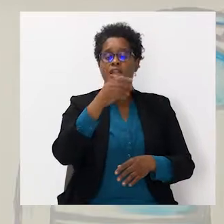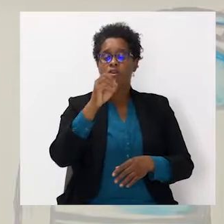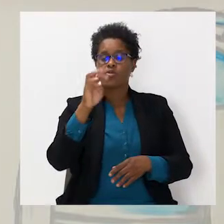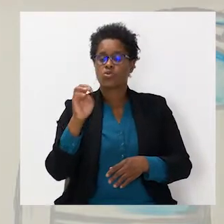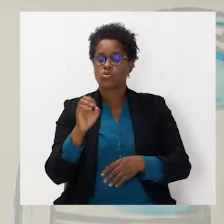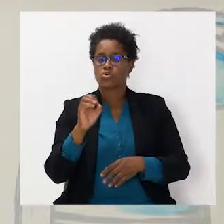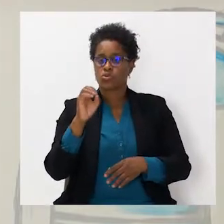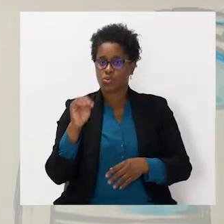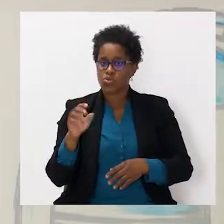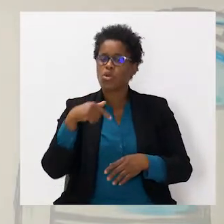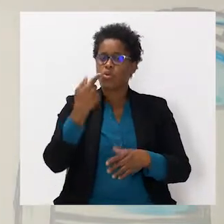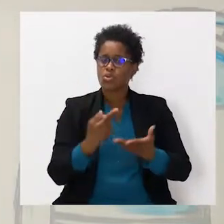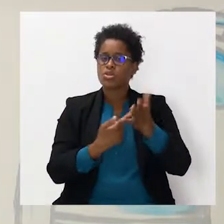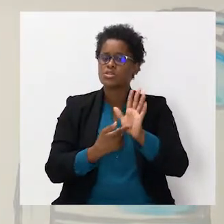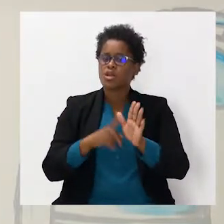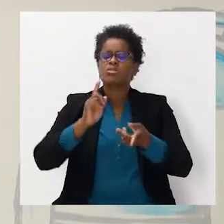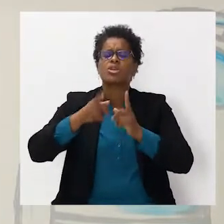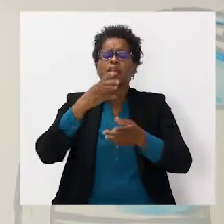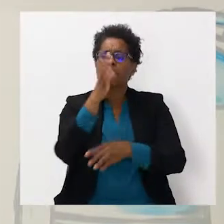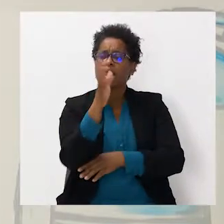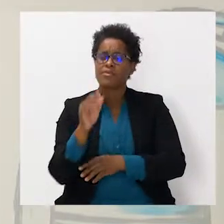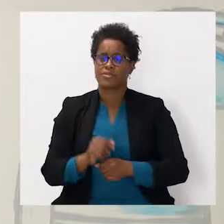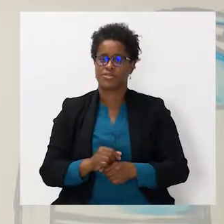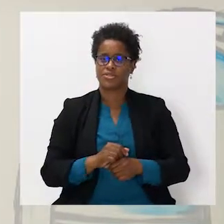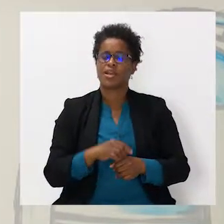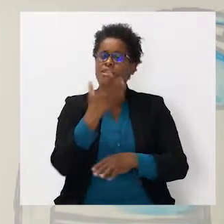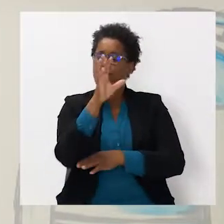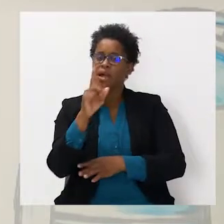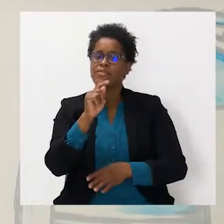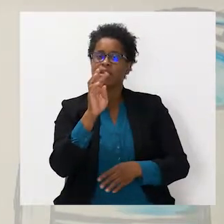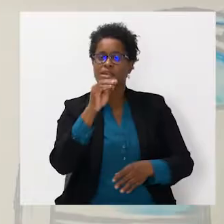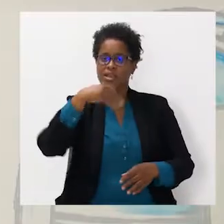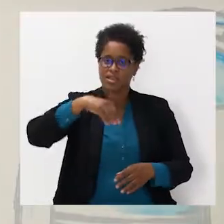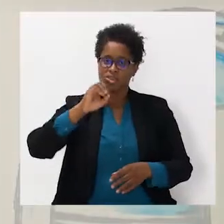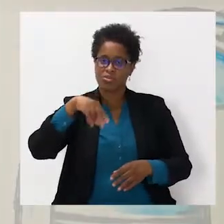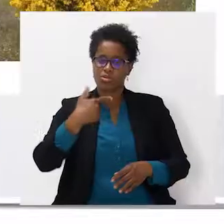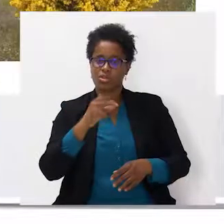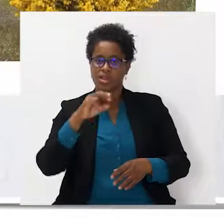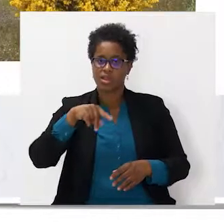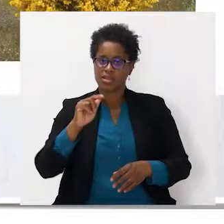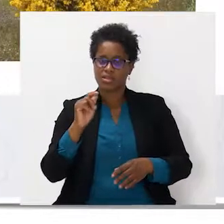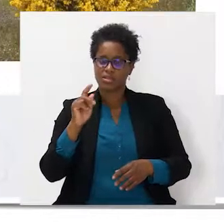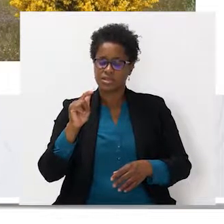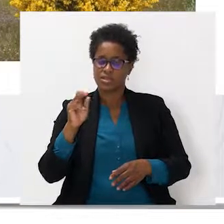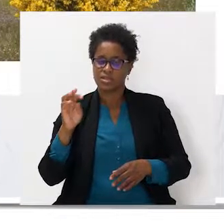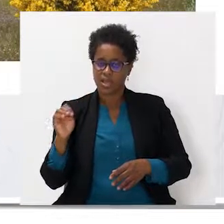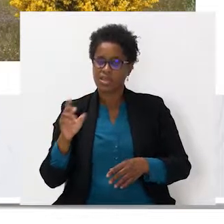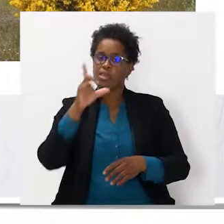outro exemplo de que tipo de plantas? De plantas espontâneas.